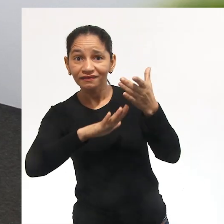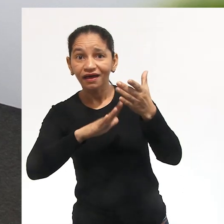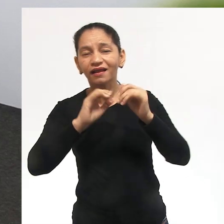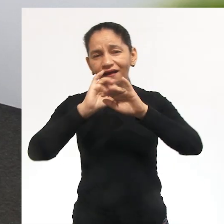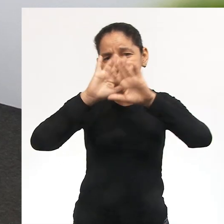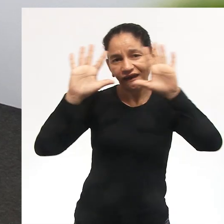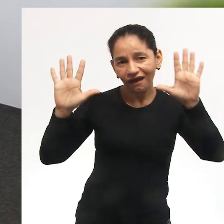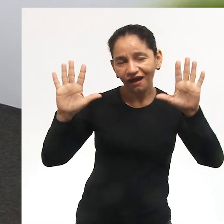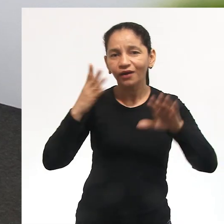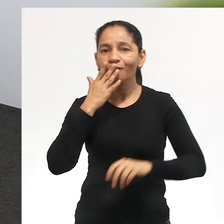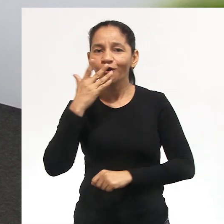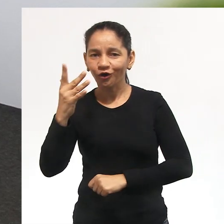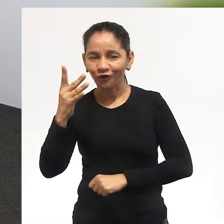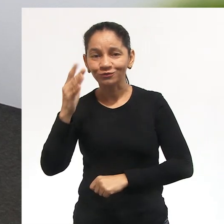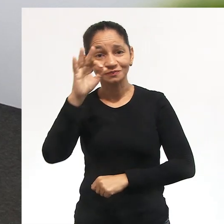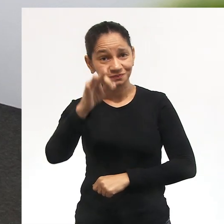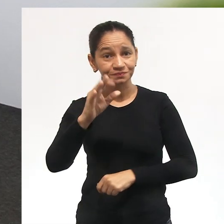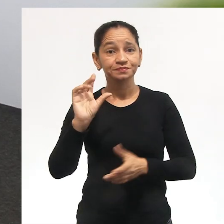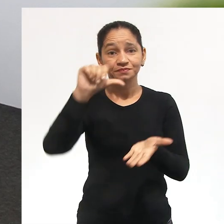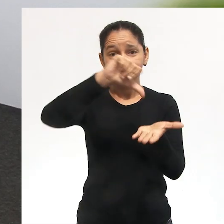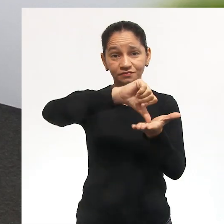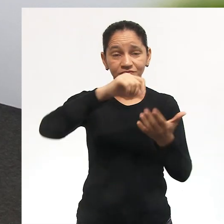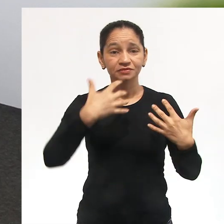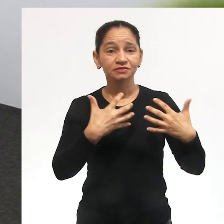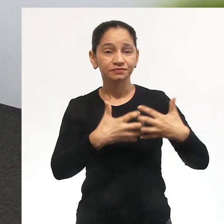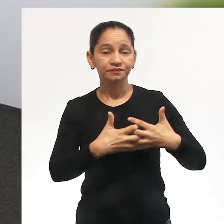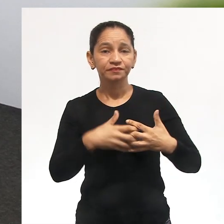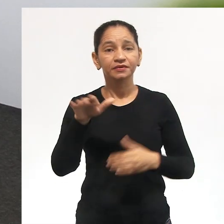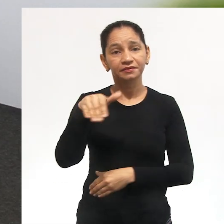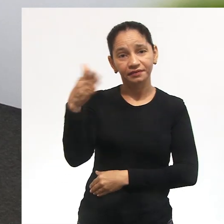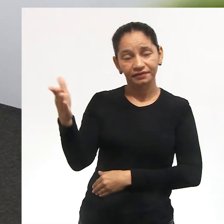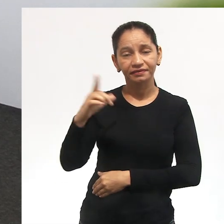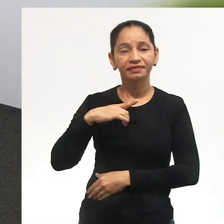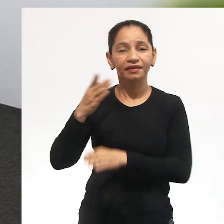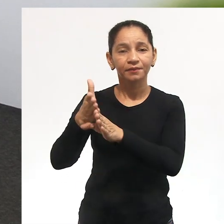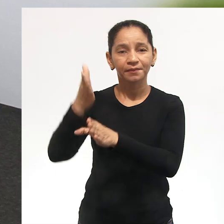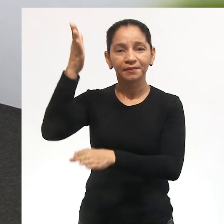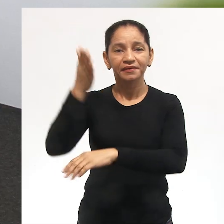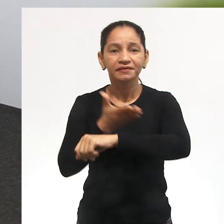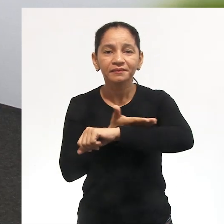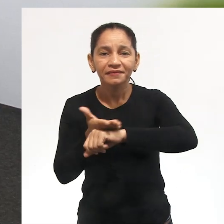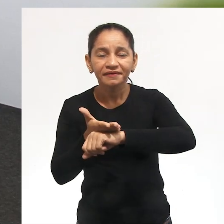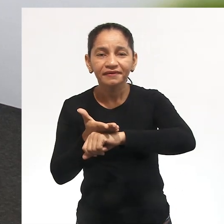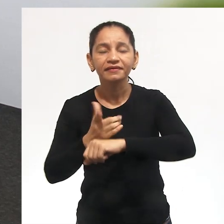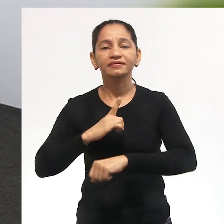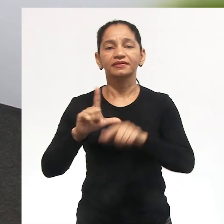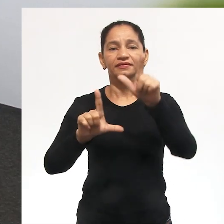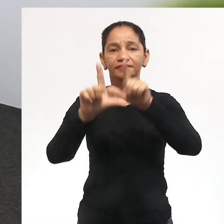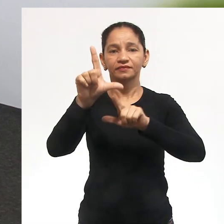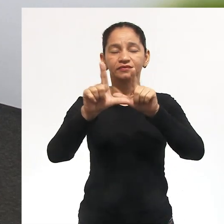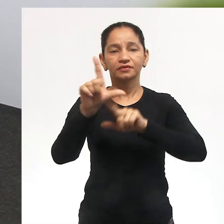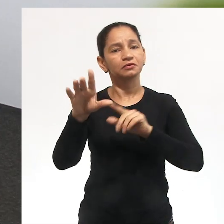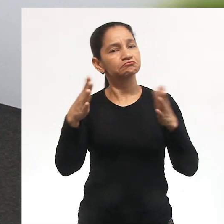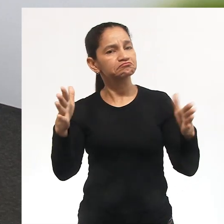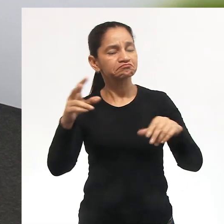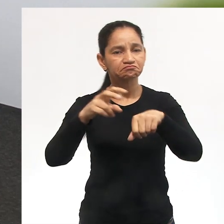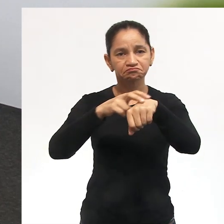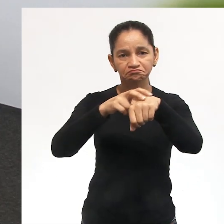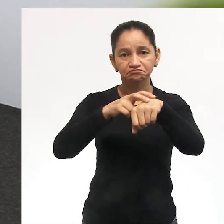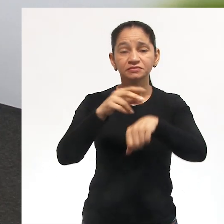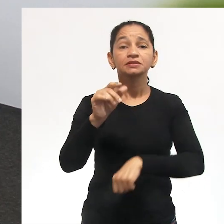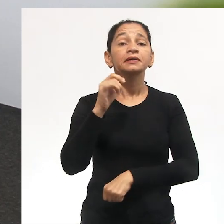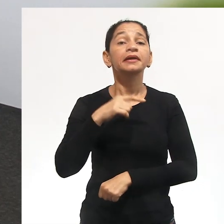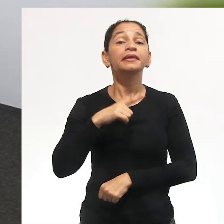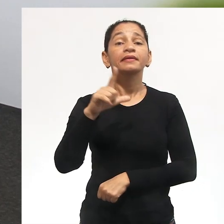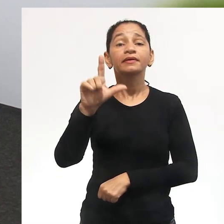nos estúdios do campus Porto Velho, Zona Norte, e aqui do meu lado esquerdo tem uma parede branca com letras no tom verde, escrito